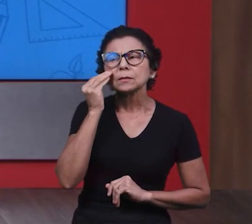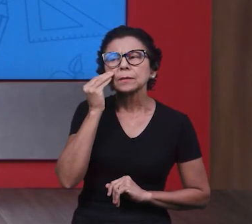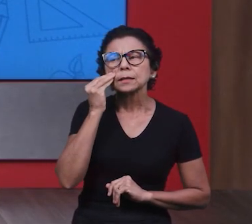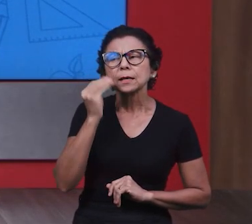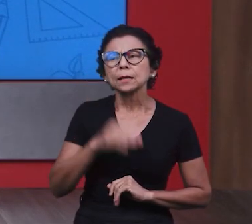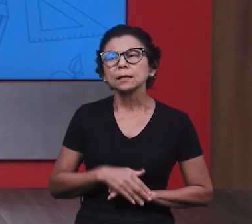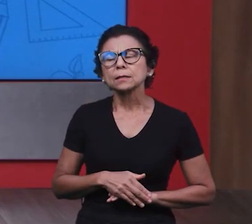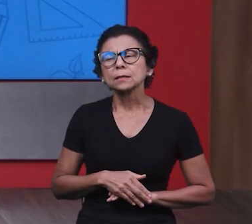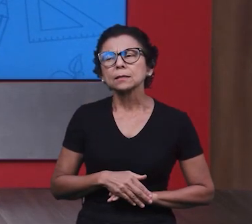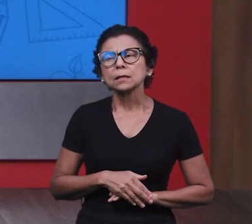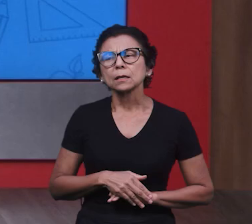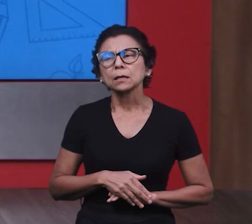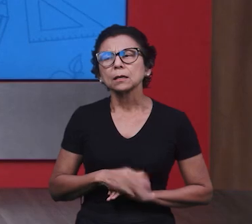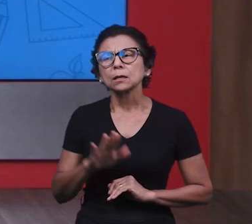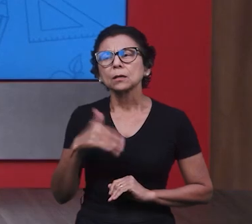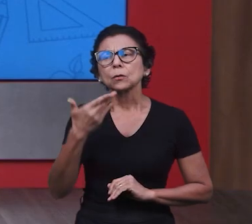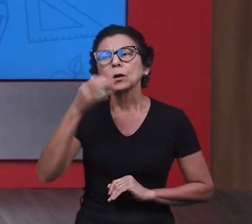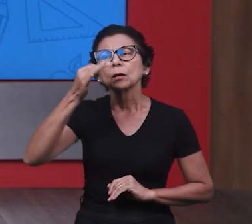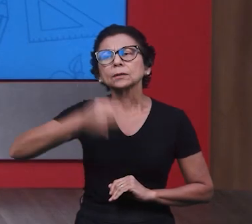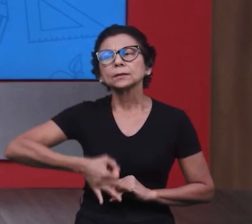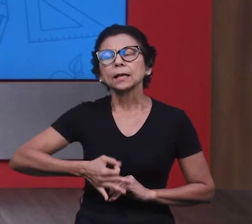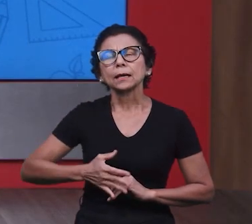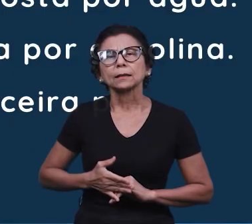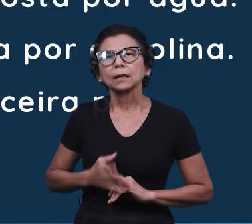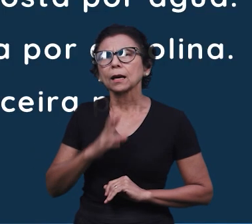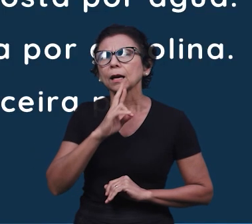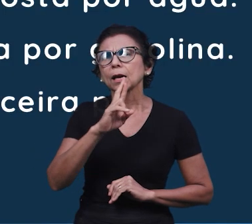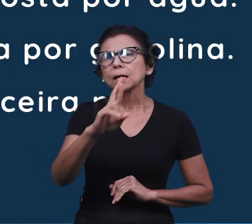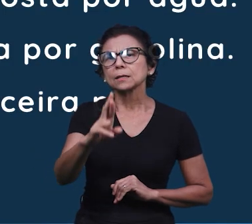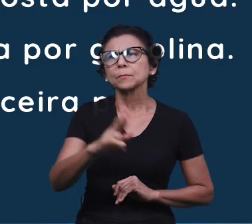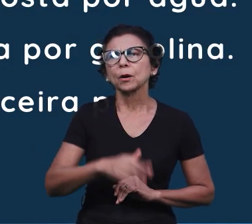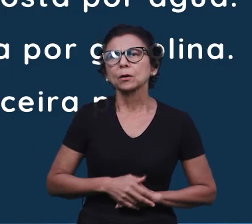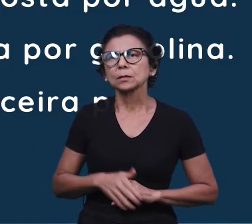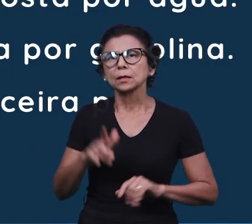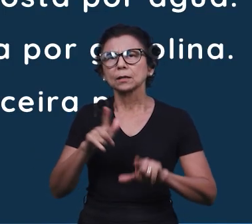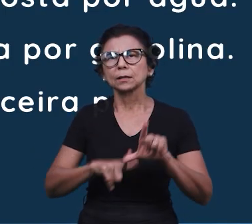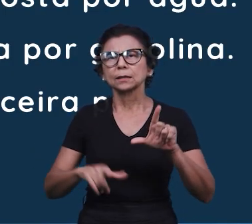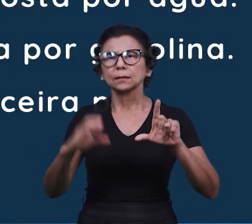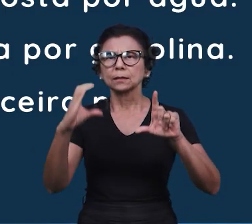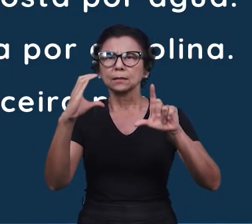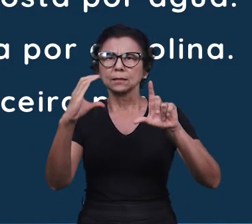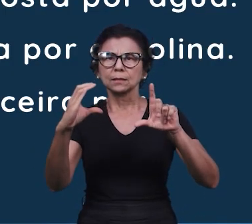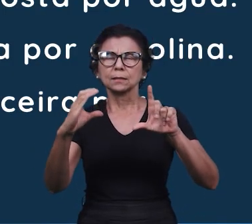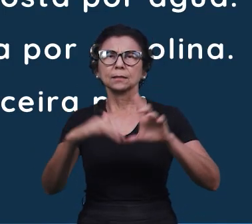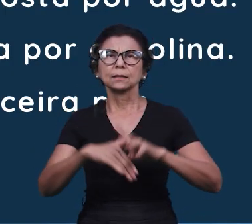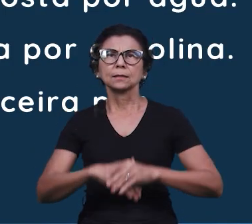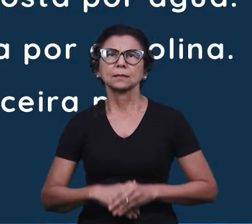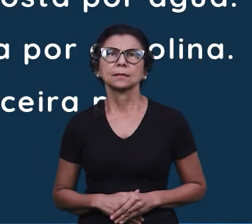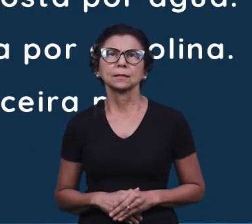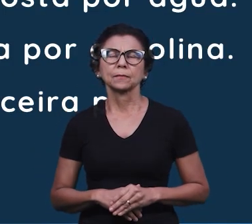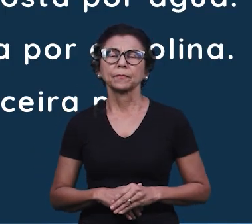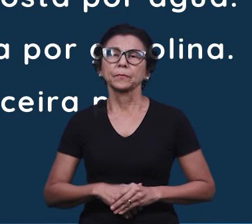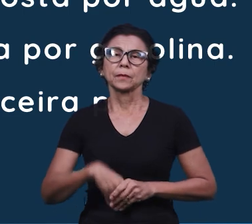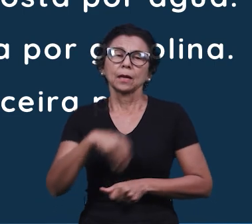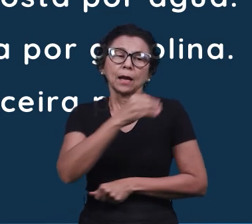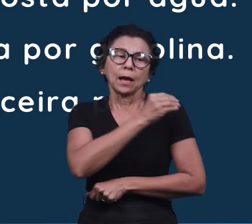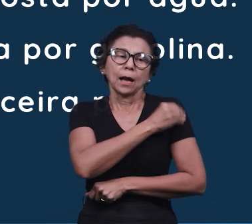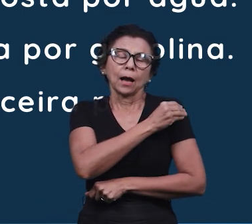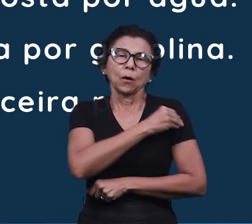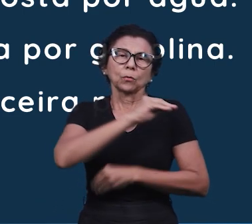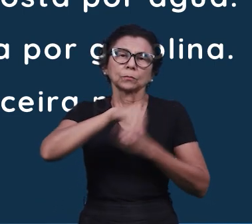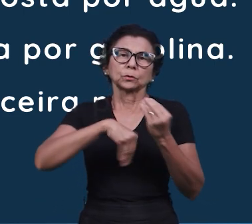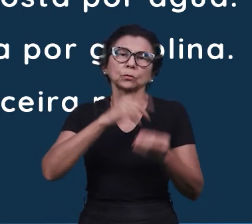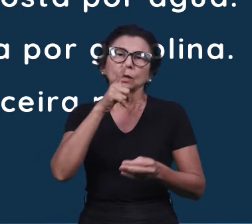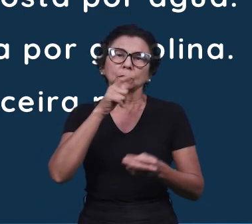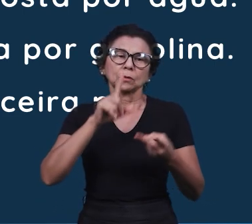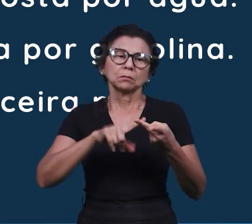observar. E essa resposta nós vamos encontrar na letra C. Uma fase composta por álcool e água e